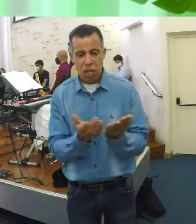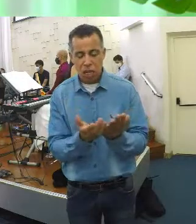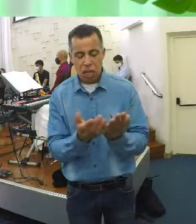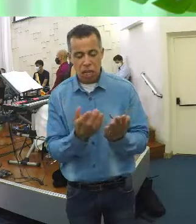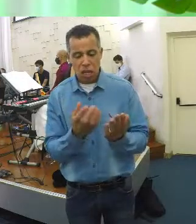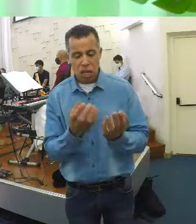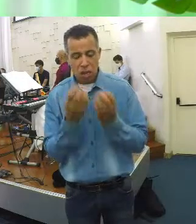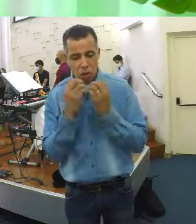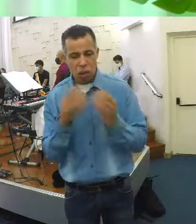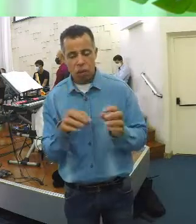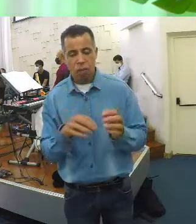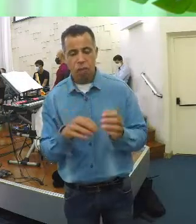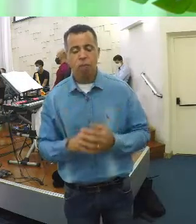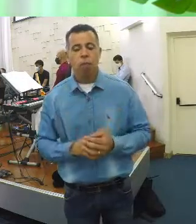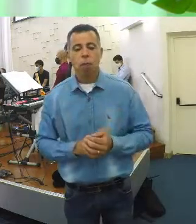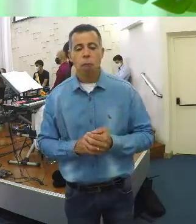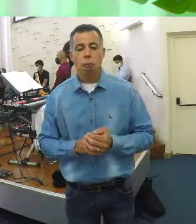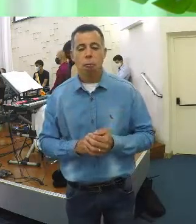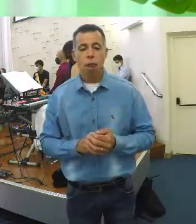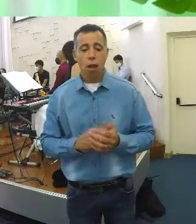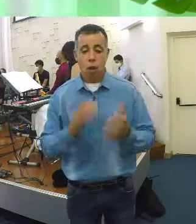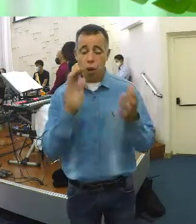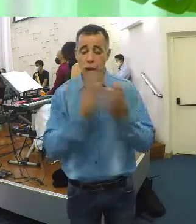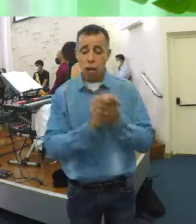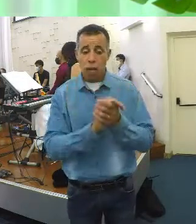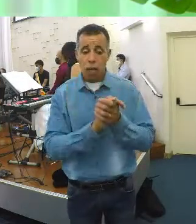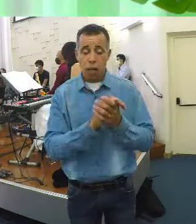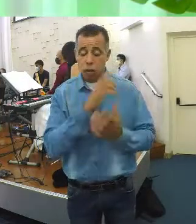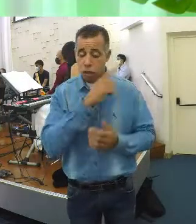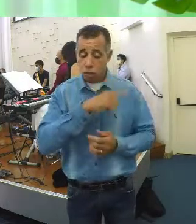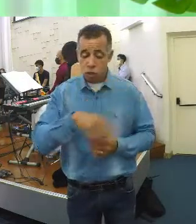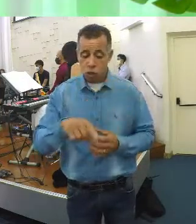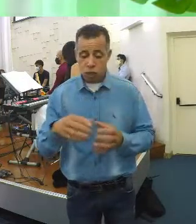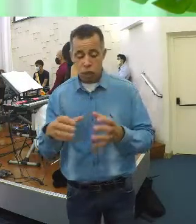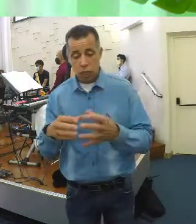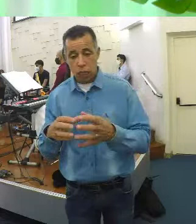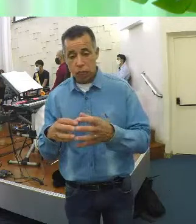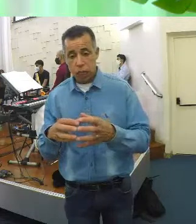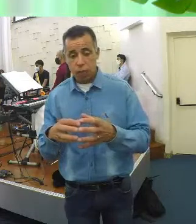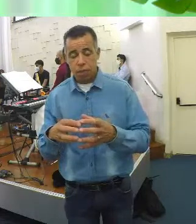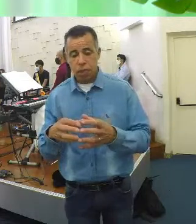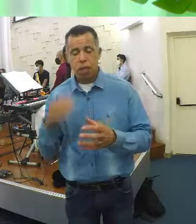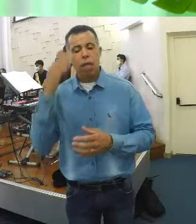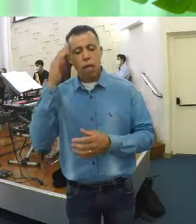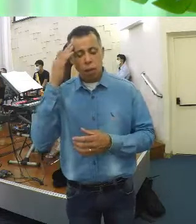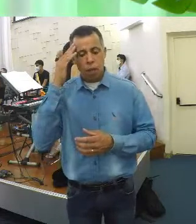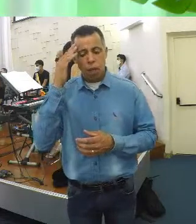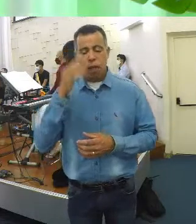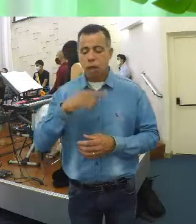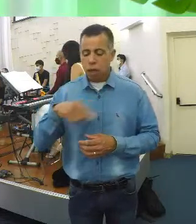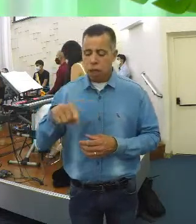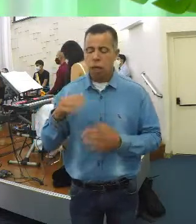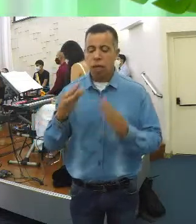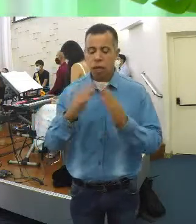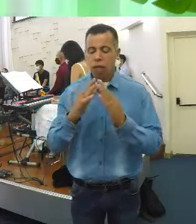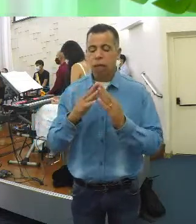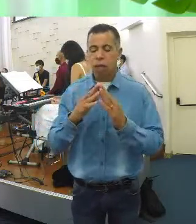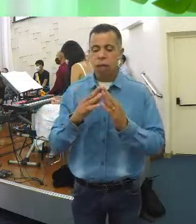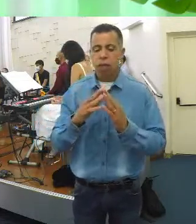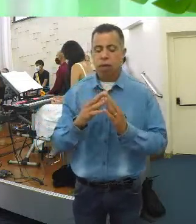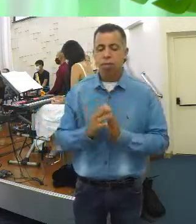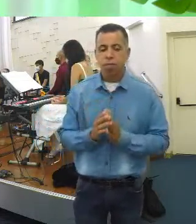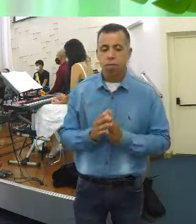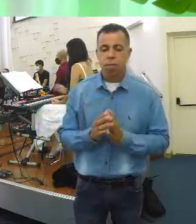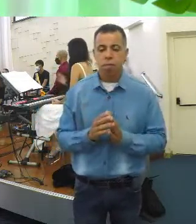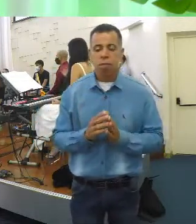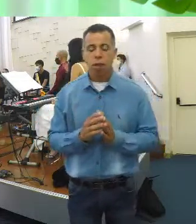que um casal de missionários ali chegou, e ao saber da casa, ela então resolveu enviar um presente